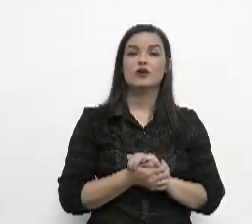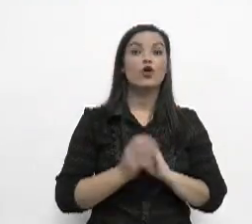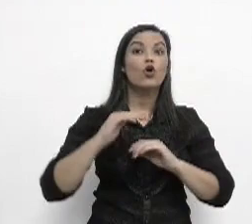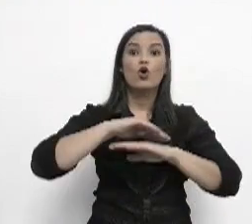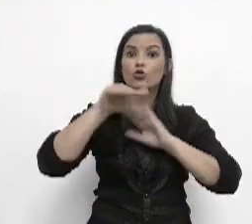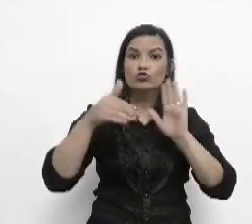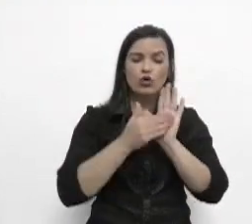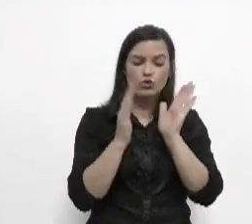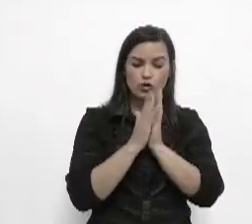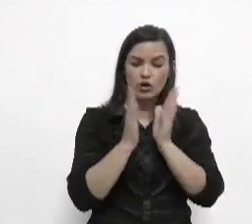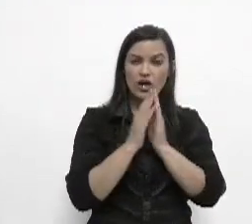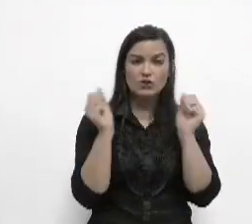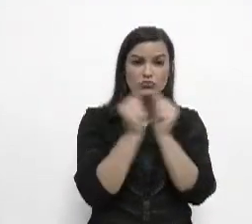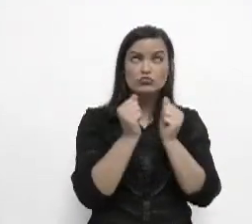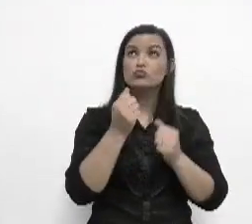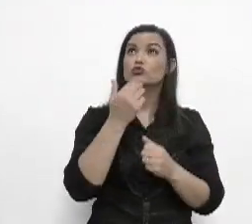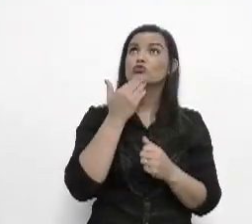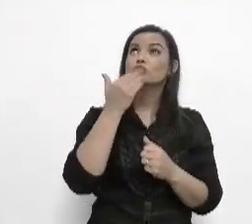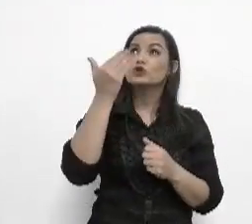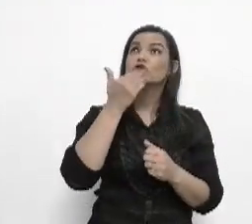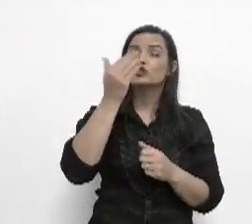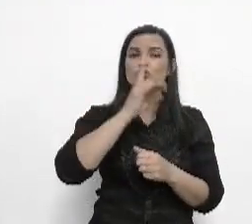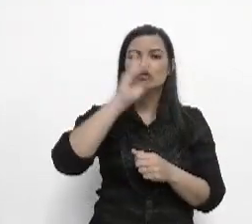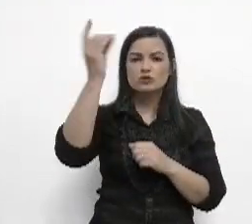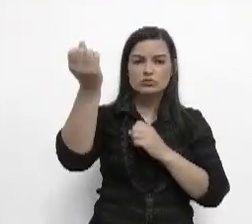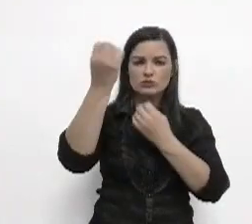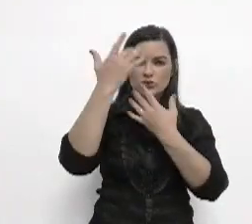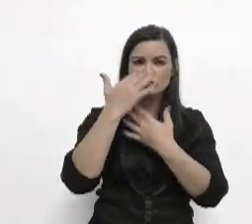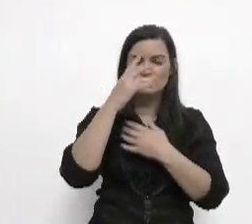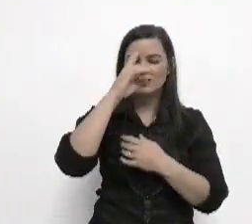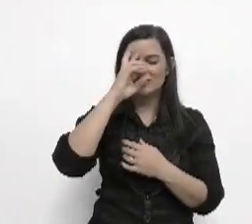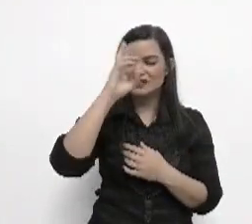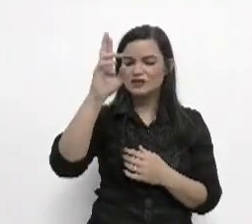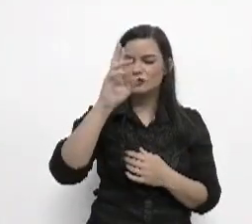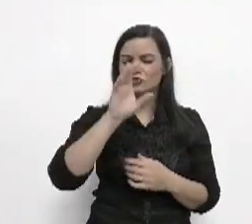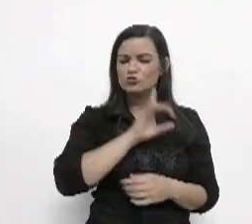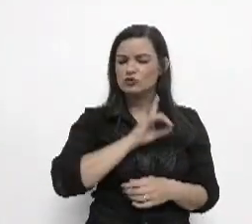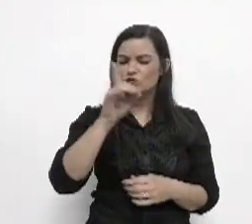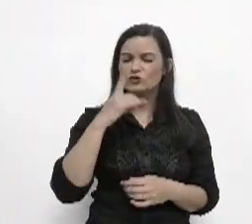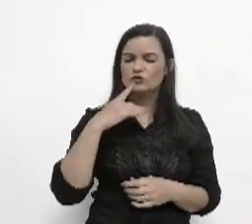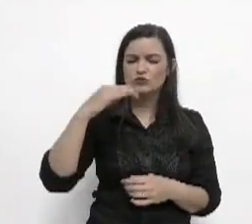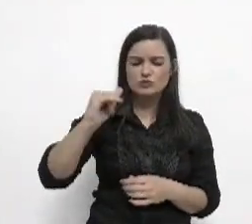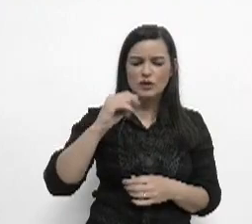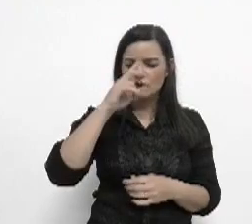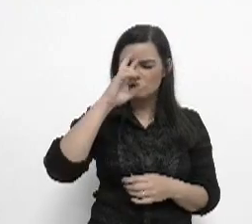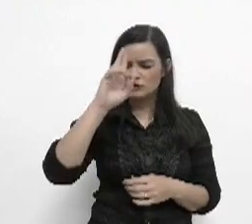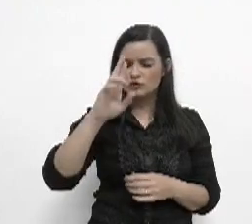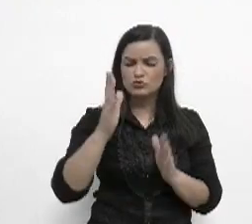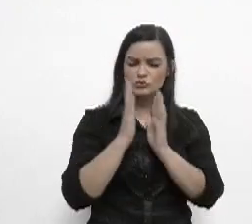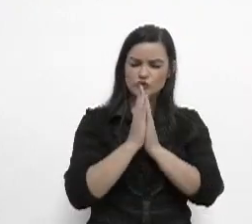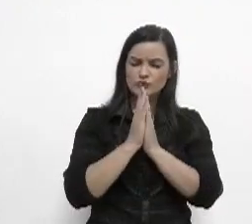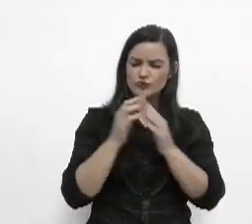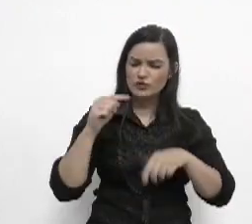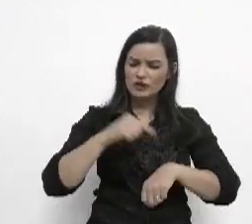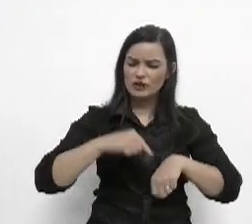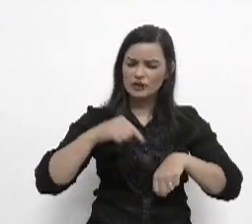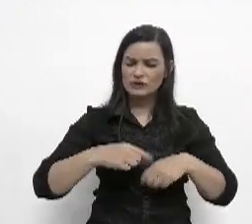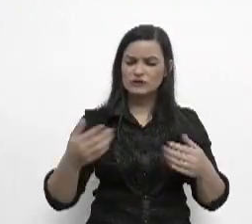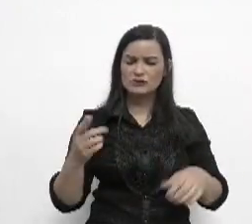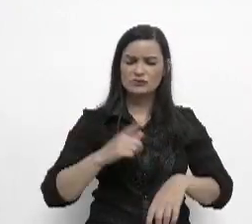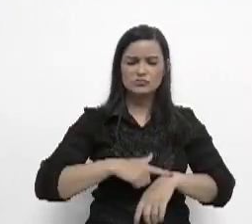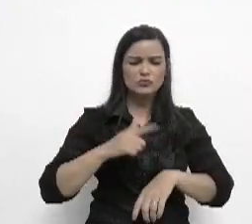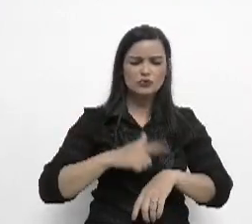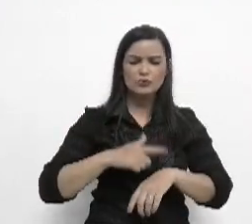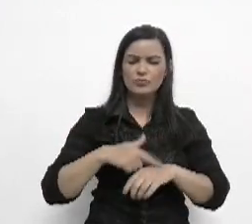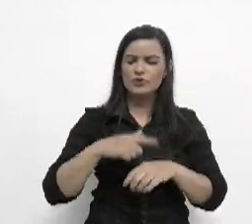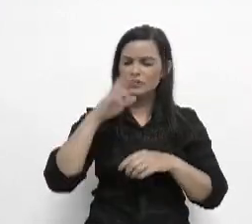juntos, em alta voz, buscando o nosso Deus. Senhor Deus Pai, Senhor, nessa noite, Senhor, rogamos a Ti, Senhor. Senhor Deus, a